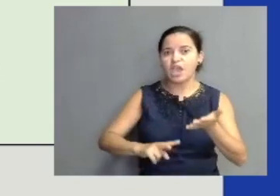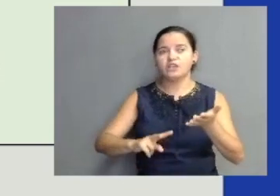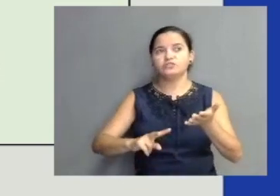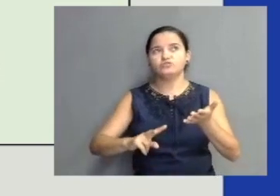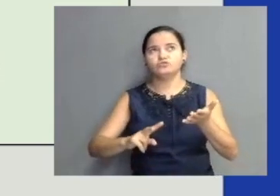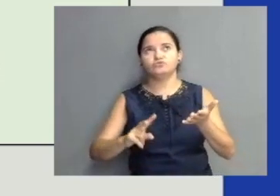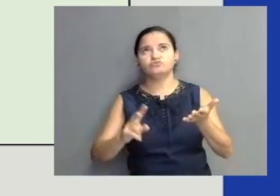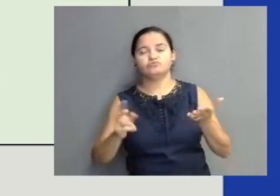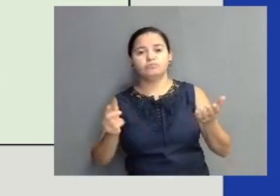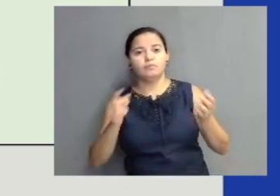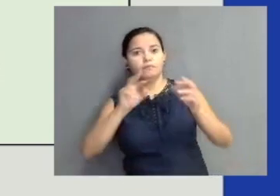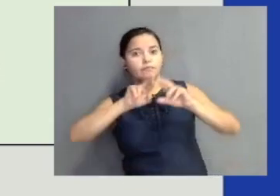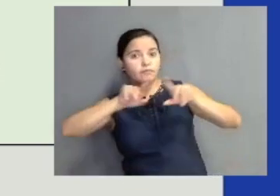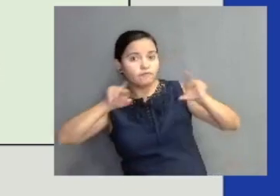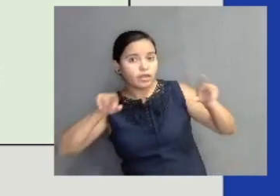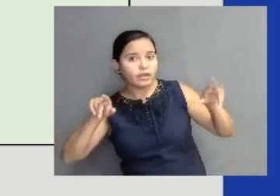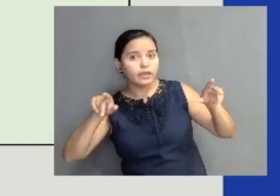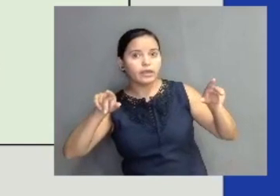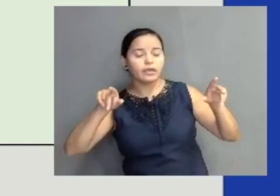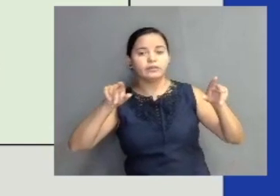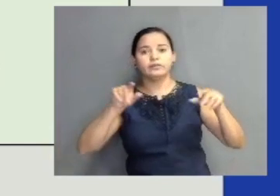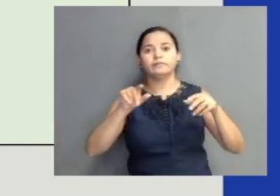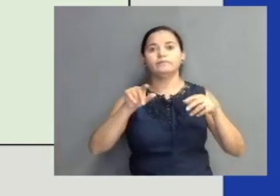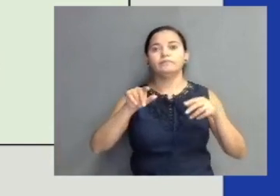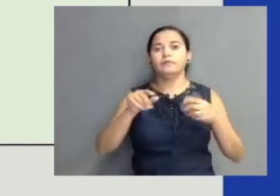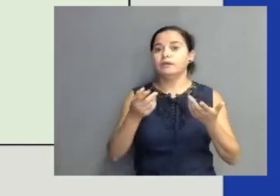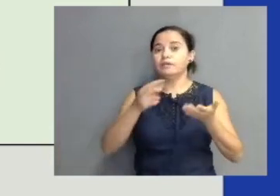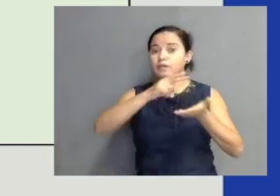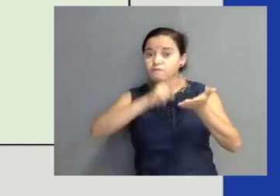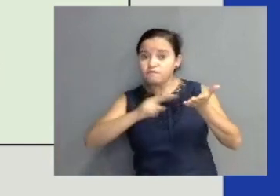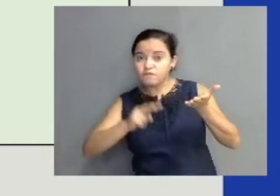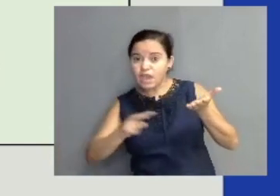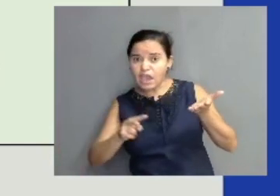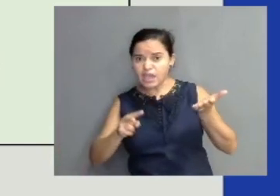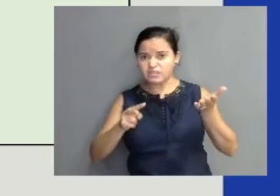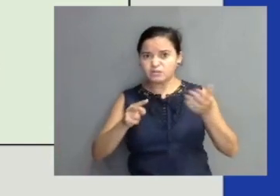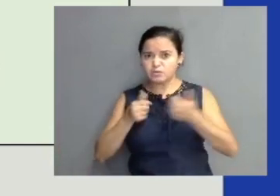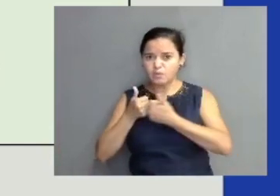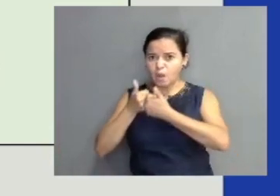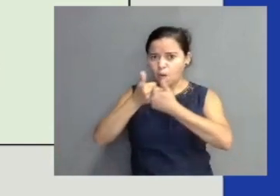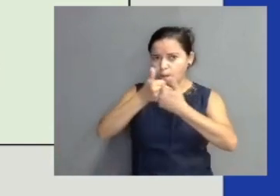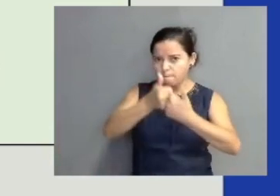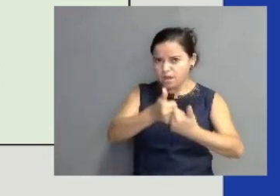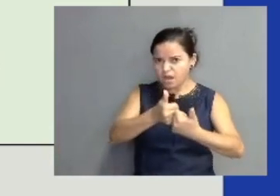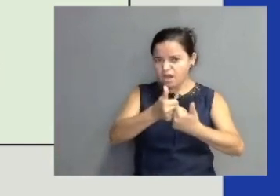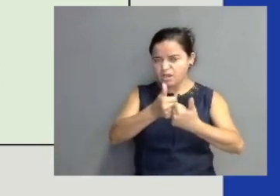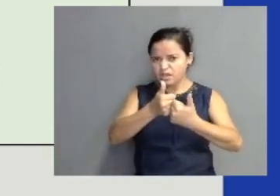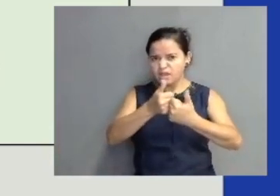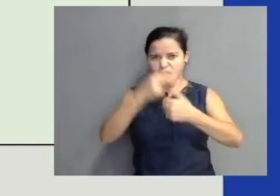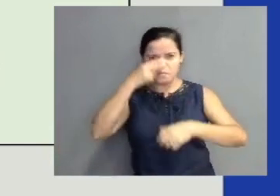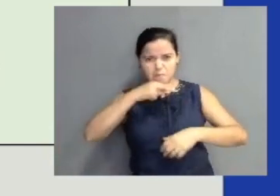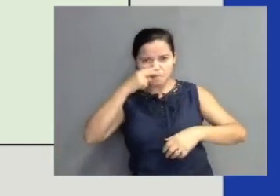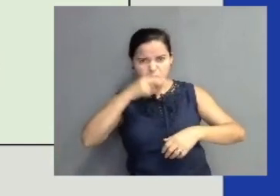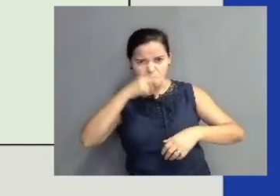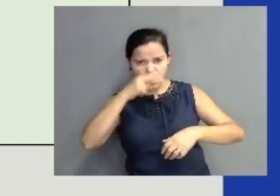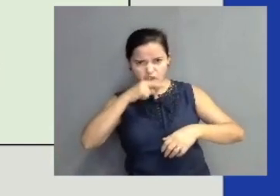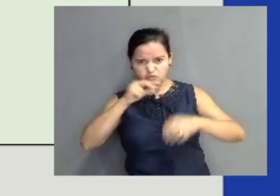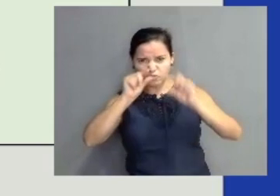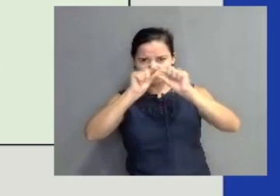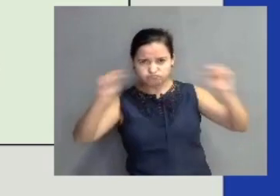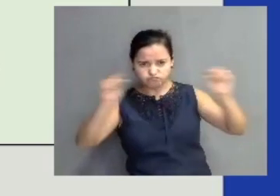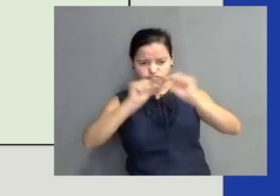verdade, que agrupam esses versos, e esses versos não seguem uma linha lógica de um mesmo tamanho. Eles têm medidas